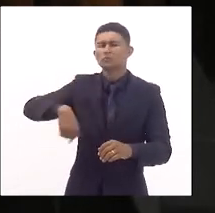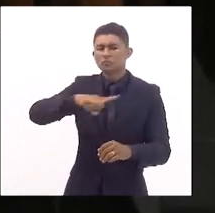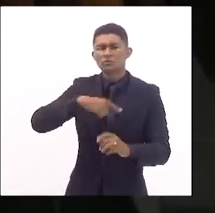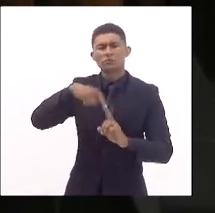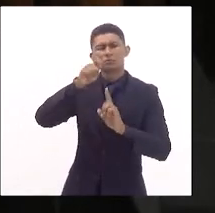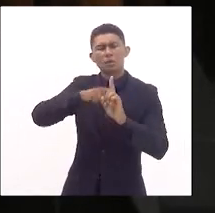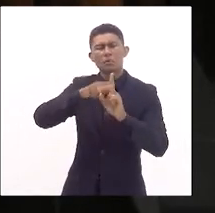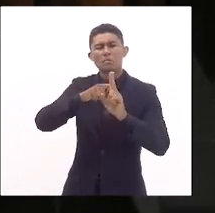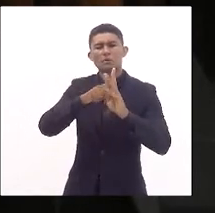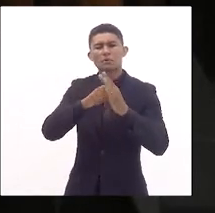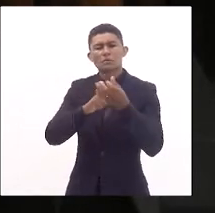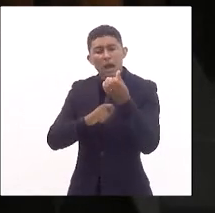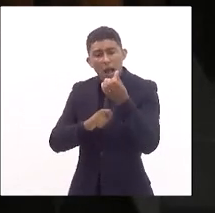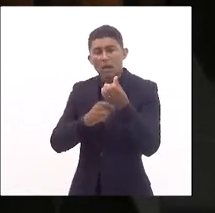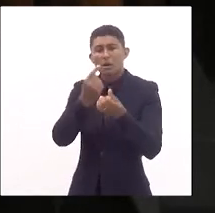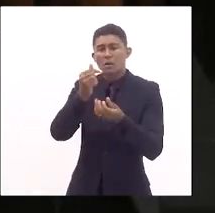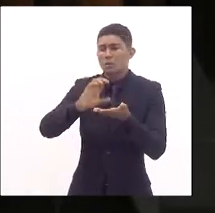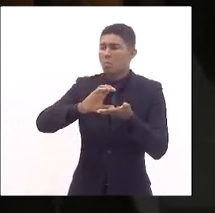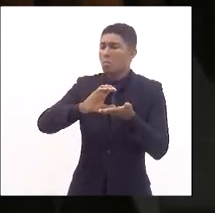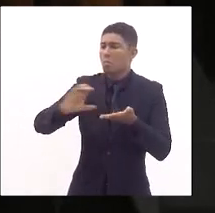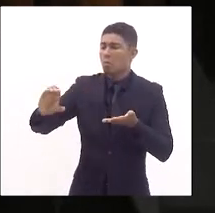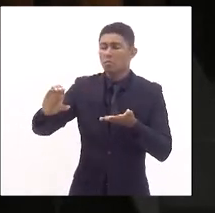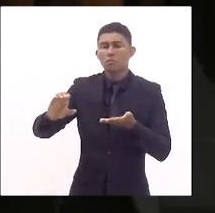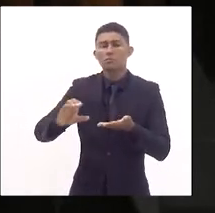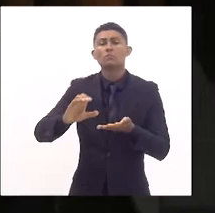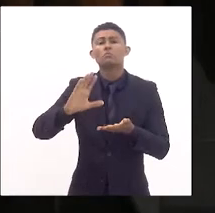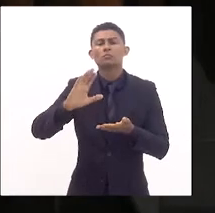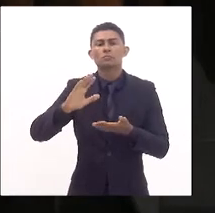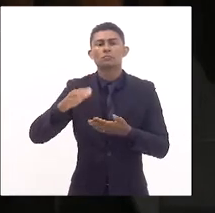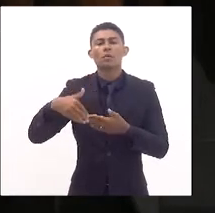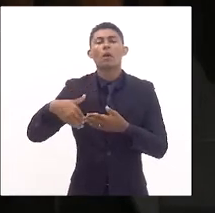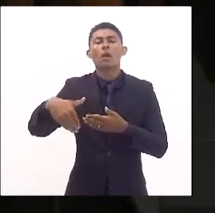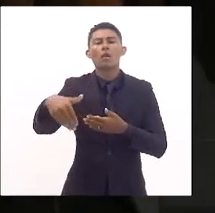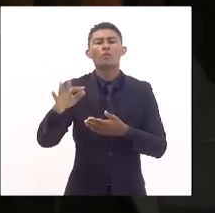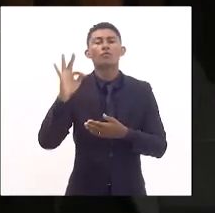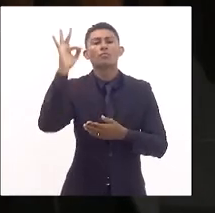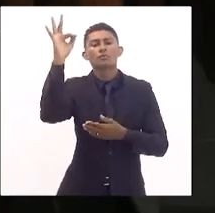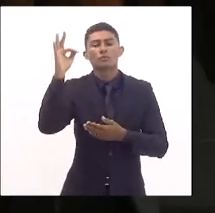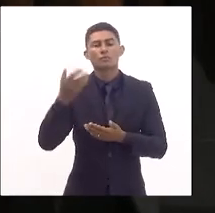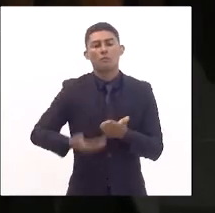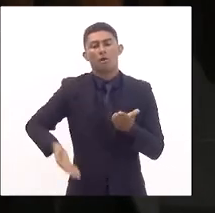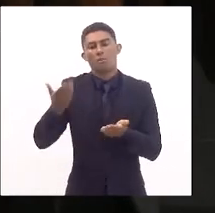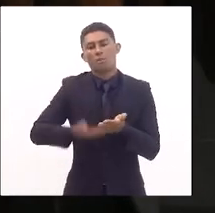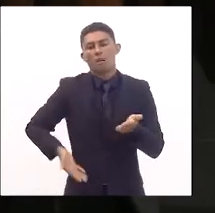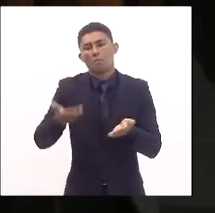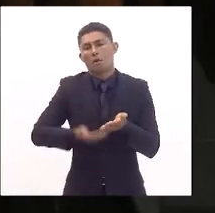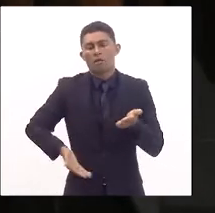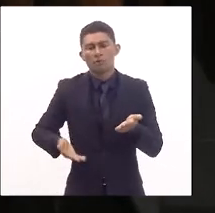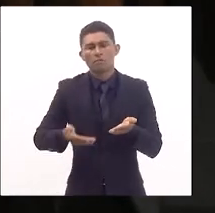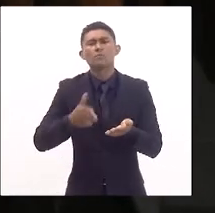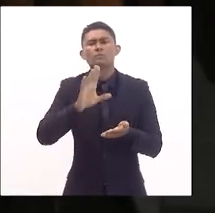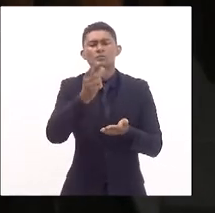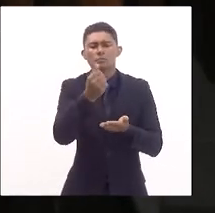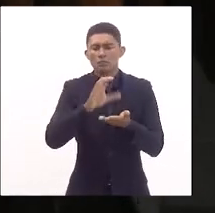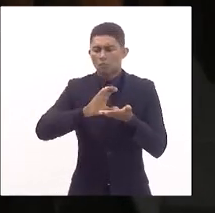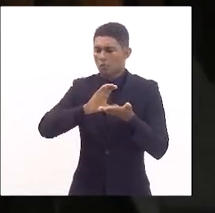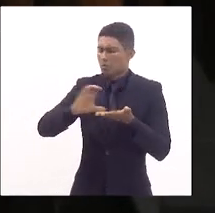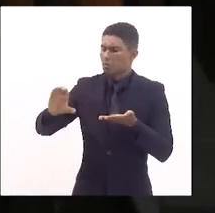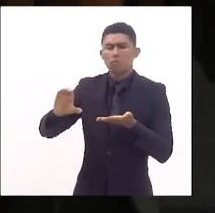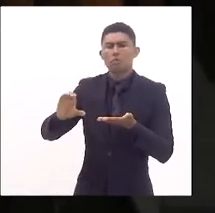compensa os seis meses e perde o resto da vida agora compensa com que a senhora Presidente